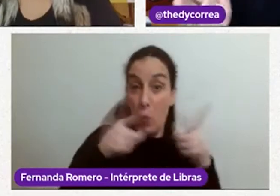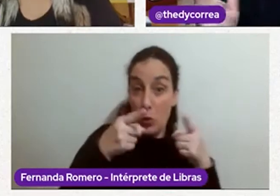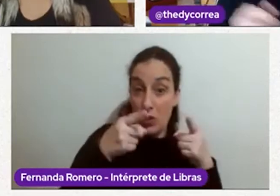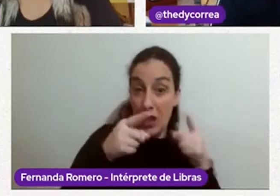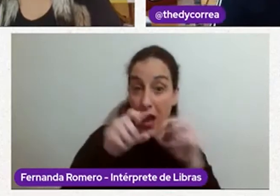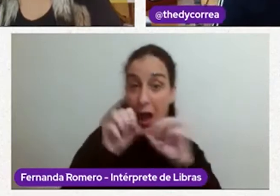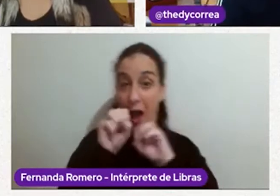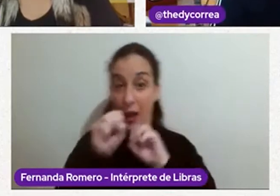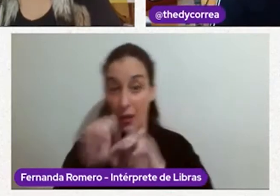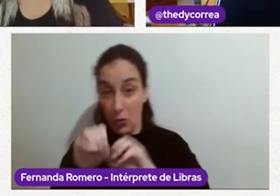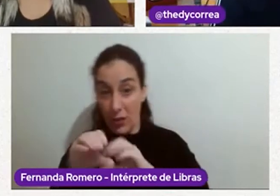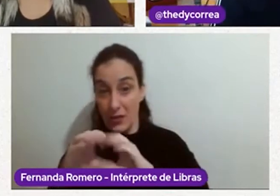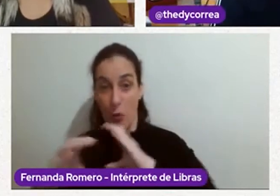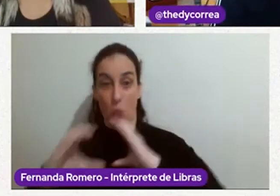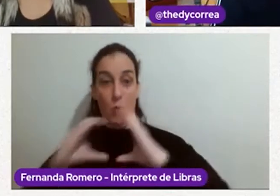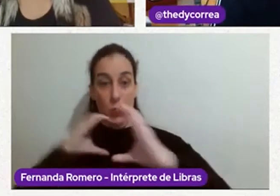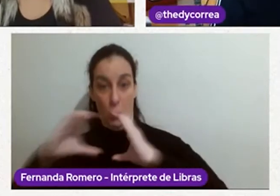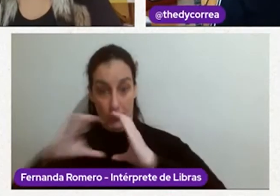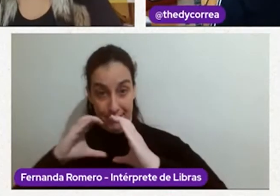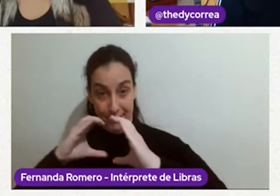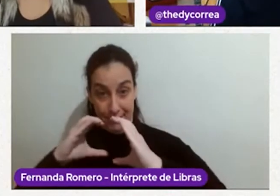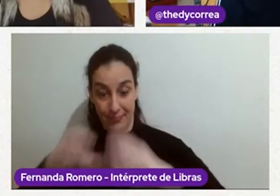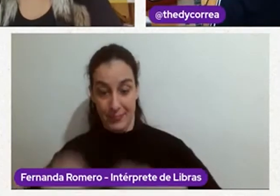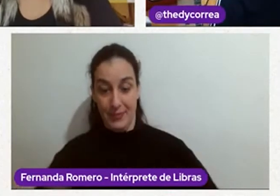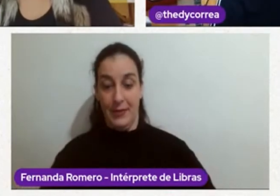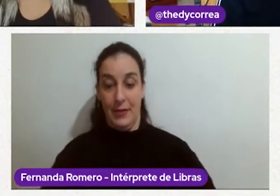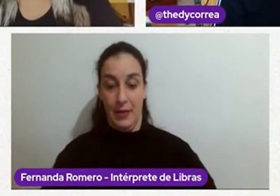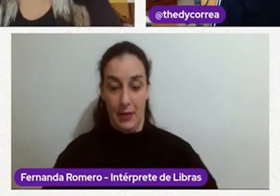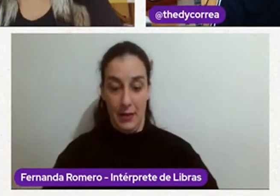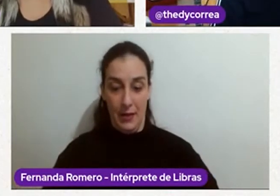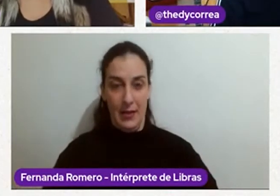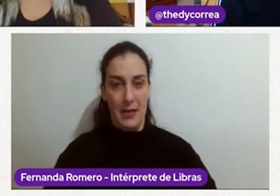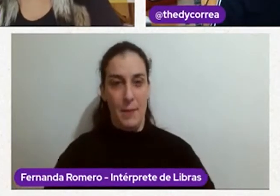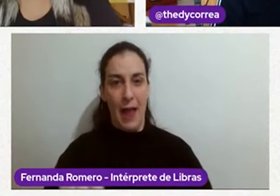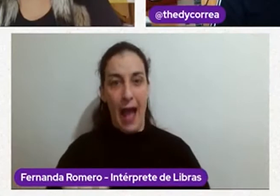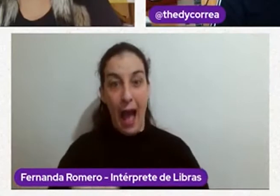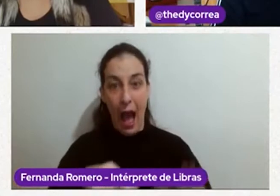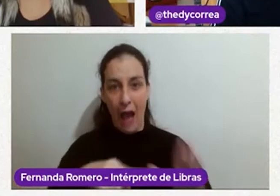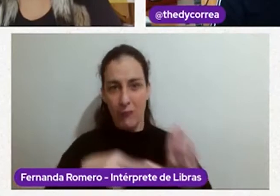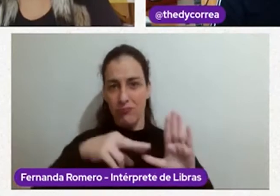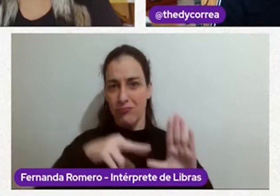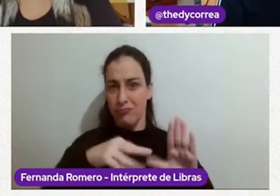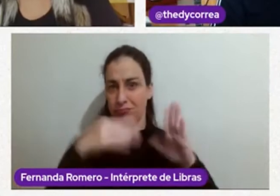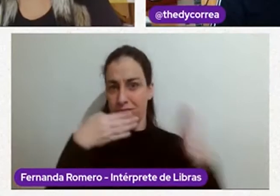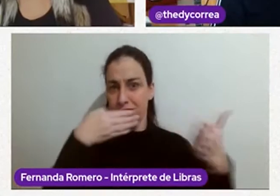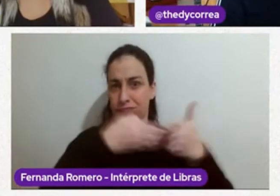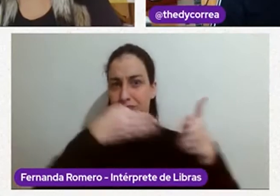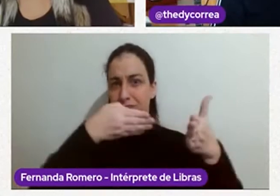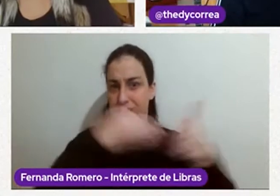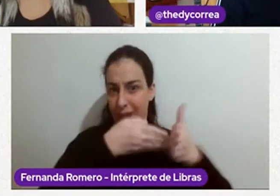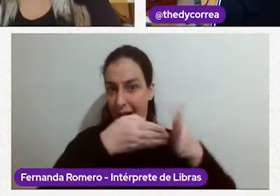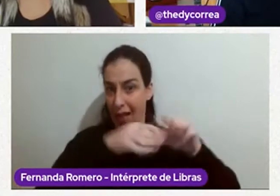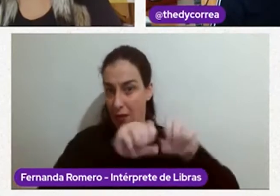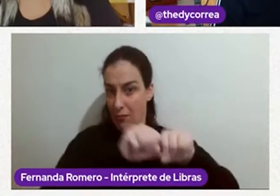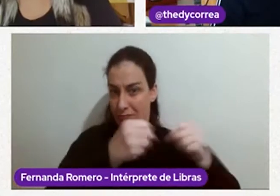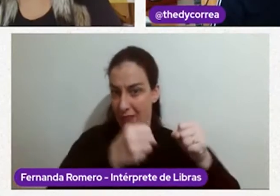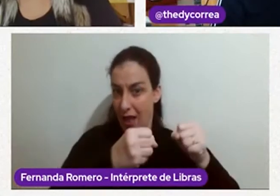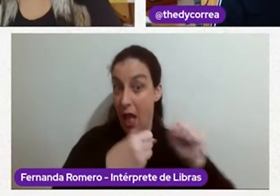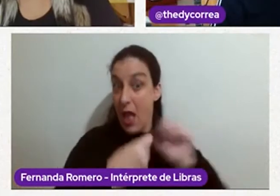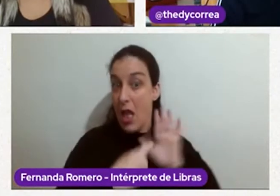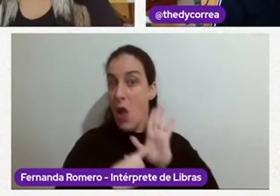e comunicação. E para quebrar paradigmas, a parte da comunicação, eu trouxe o